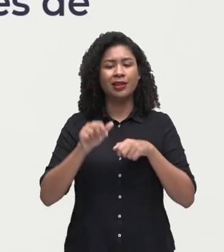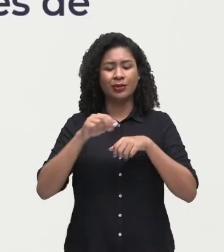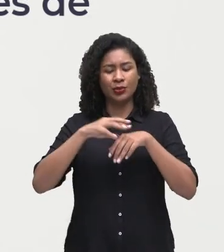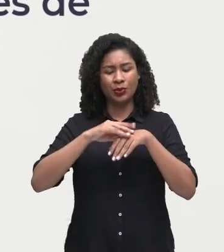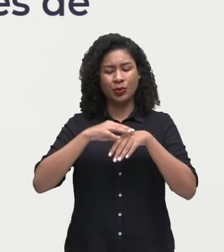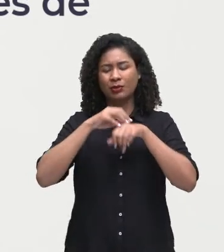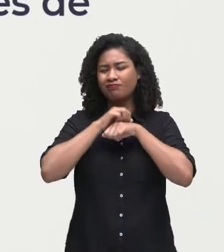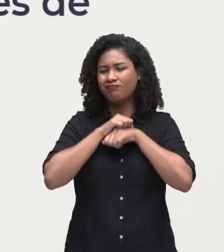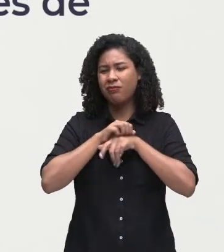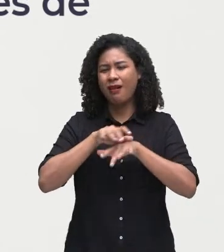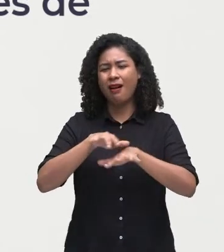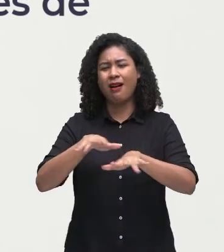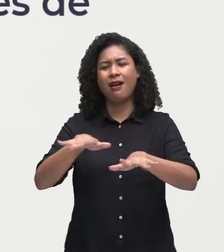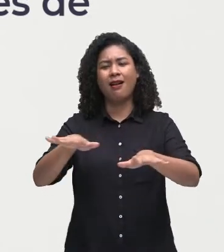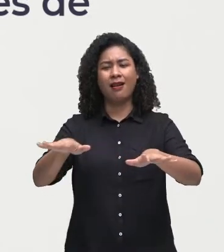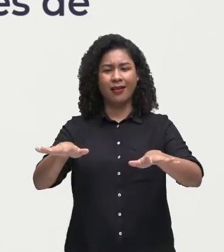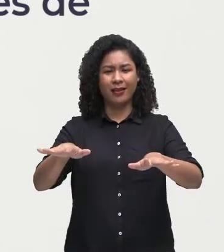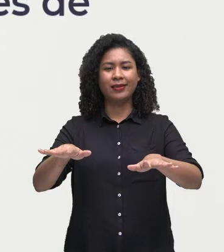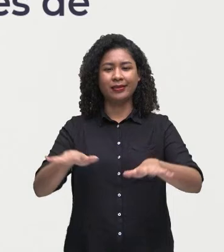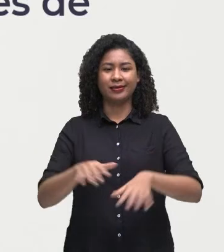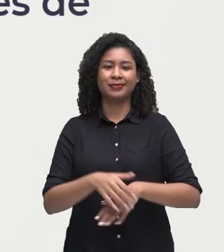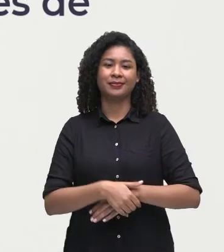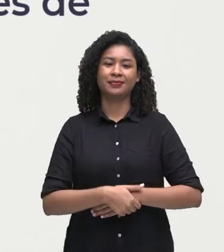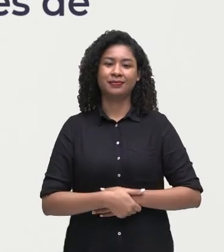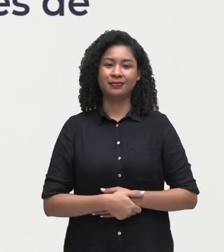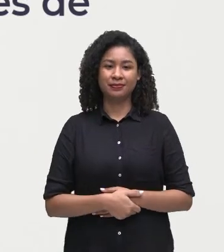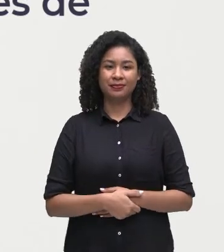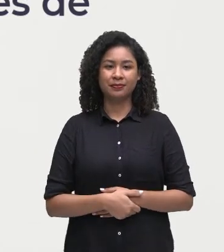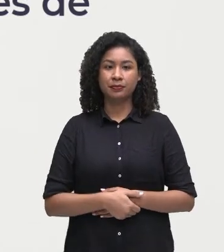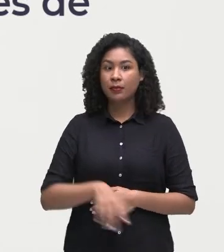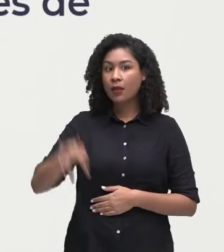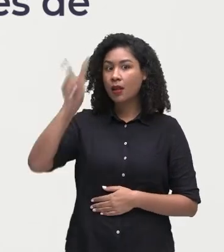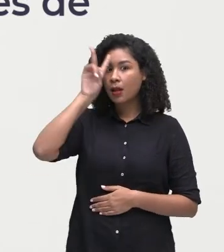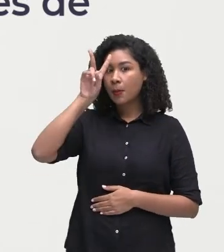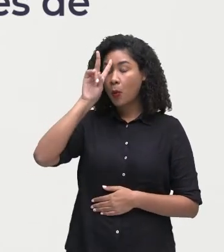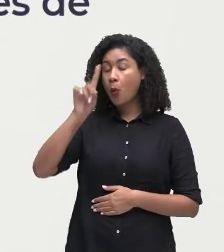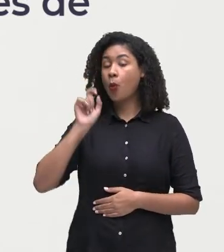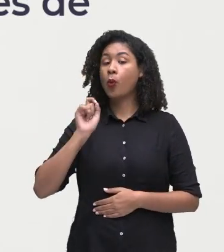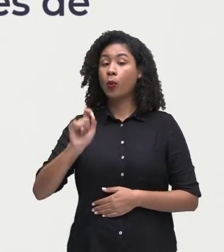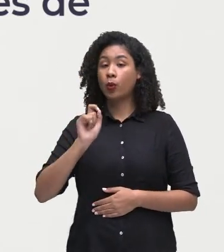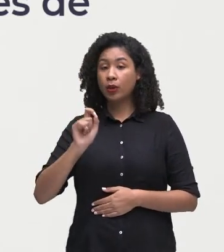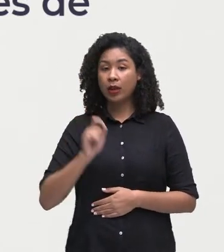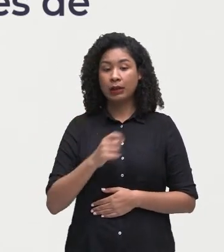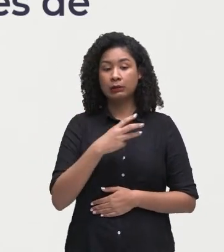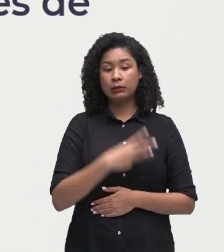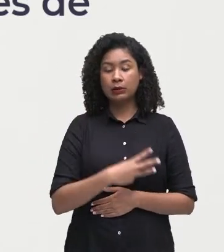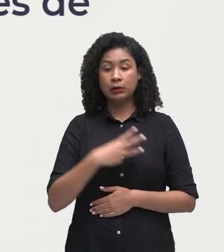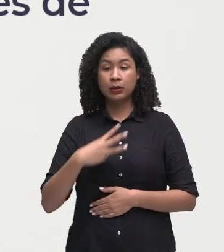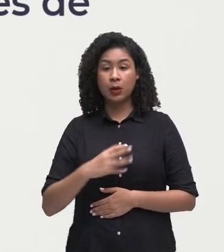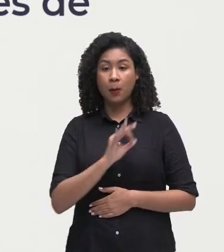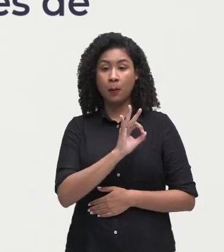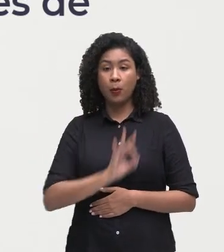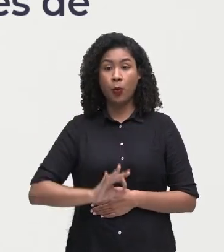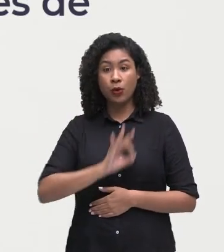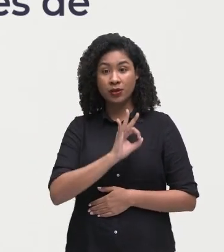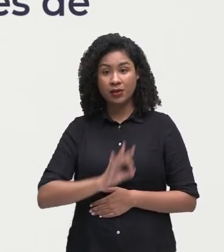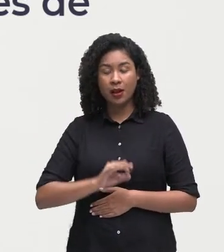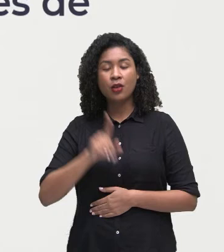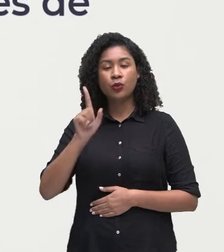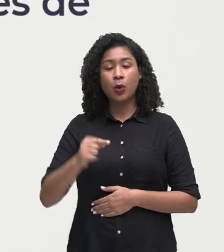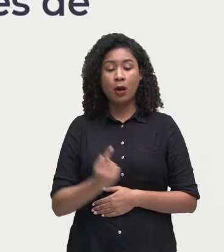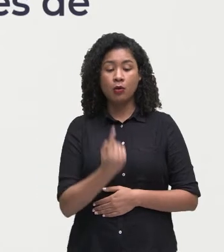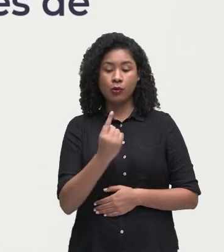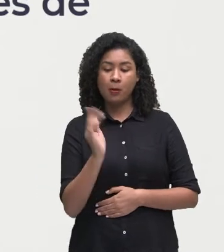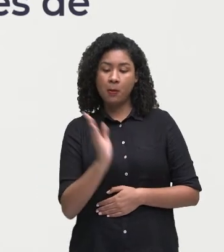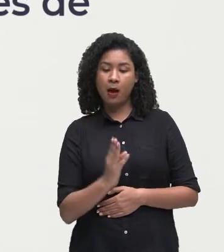desta epidemia, que virou uma pandemia. Lembrando que, gente, 33% é 1/3 da população